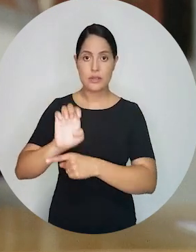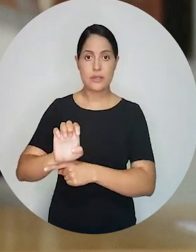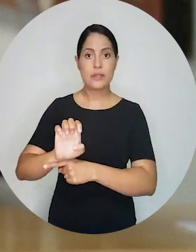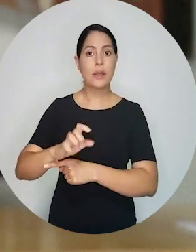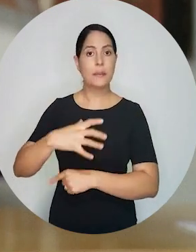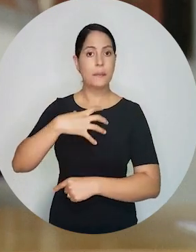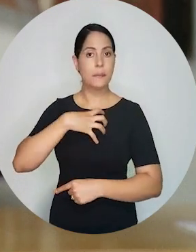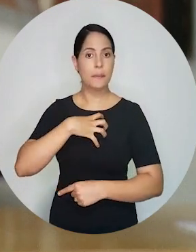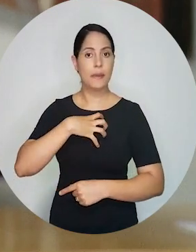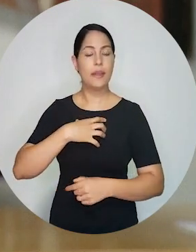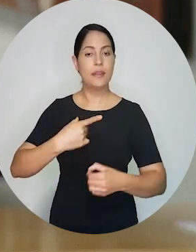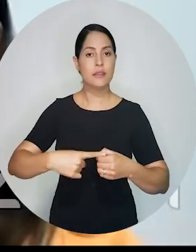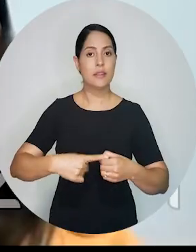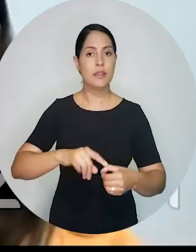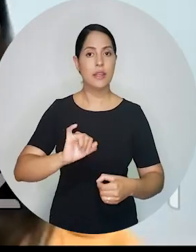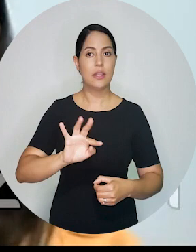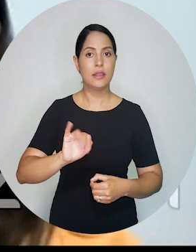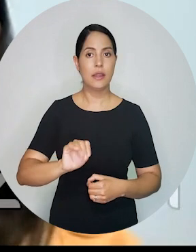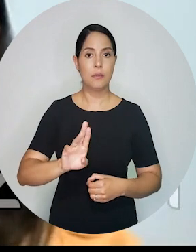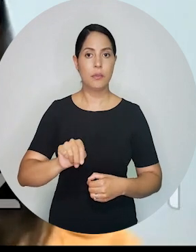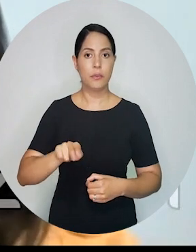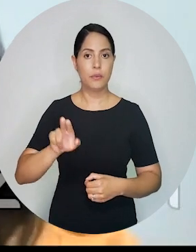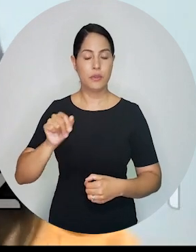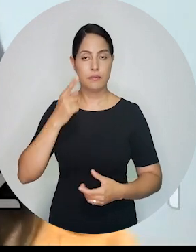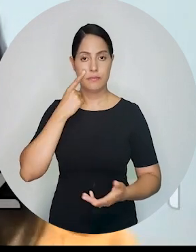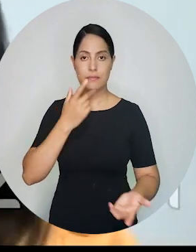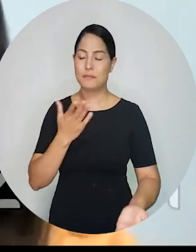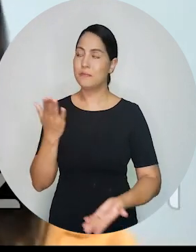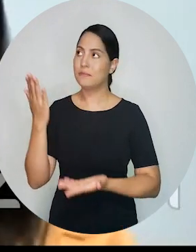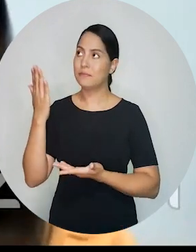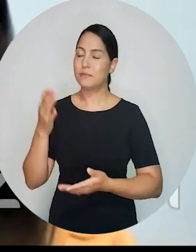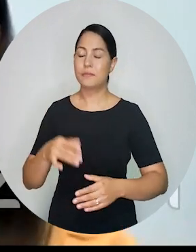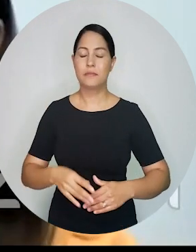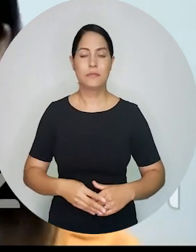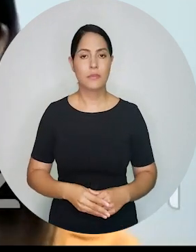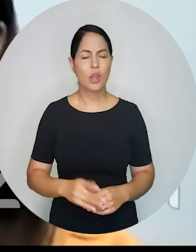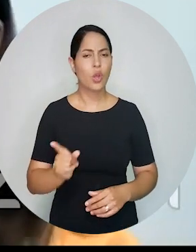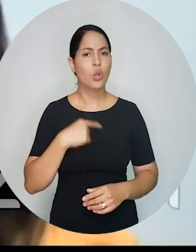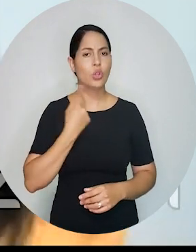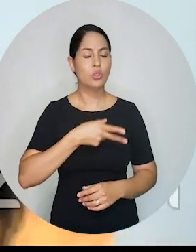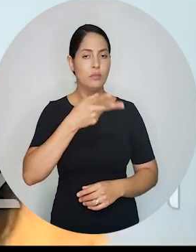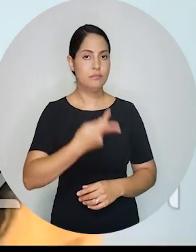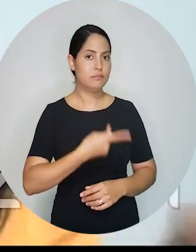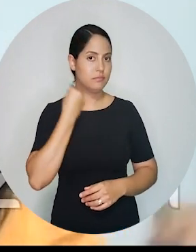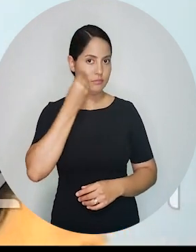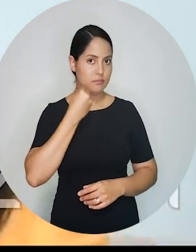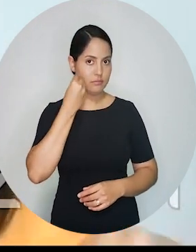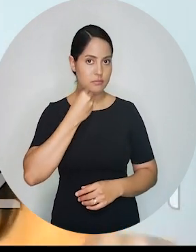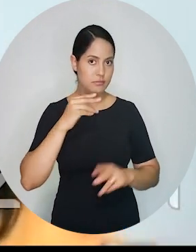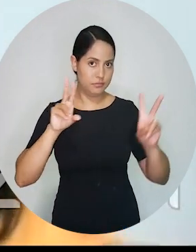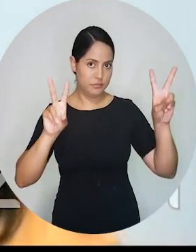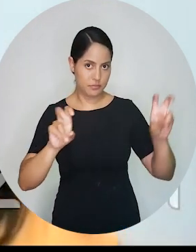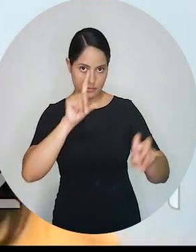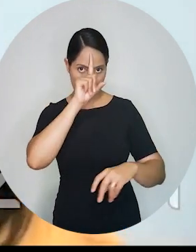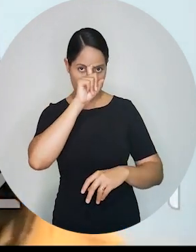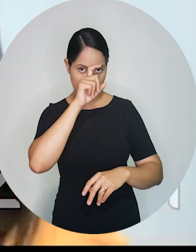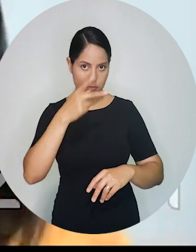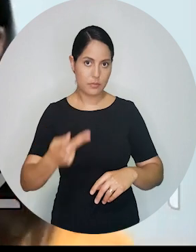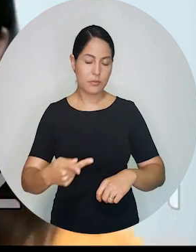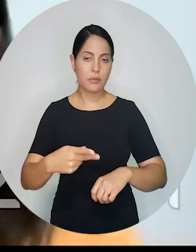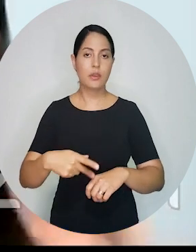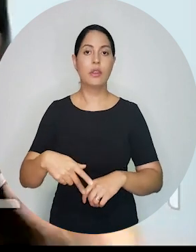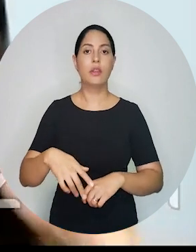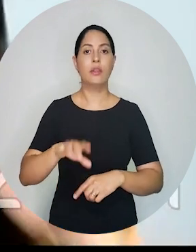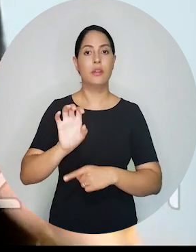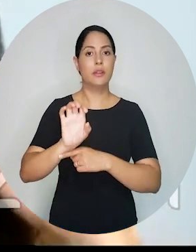de Itabuna. Acompanhe. Vou dizer como foi aqui, né, a experiência que eu tenho. Não tinha, né, por muito tempo não